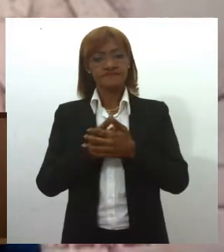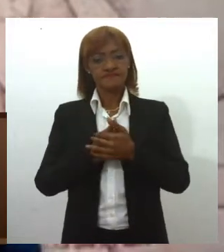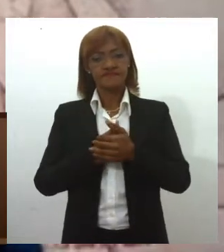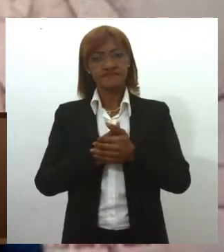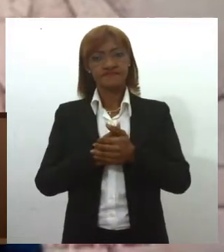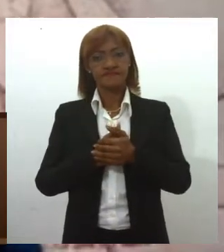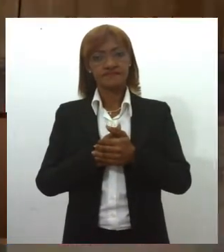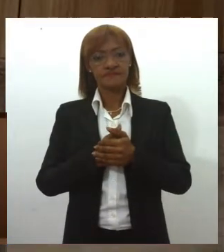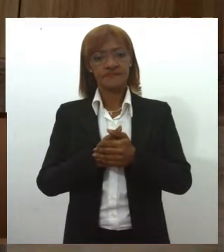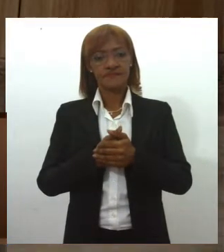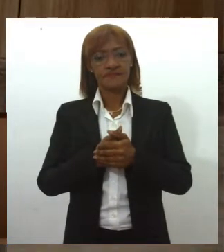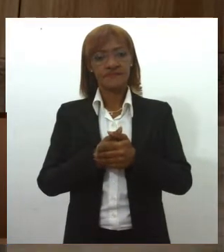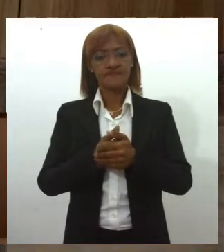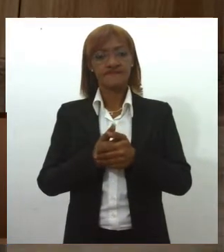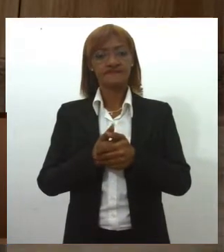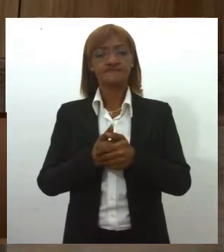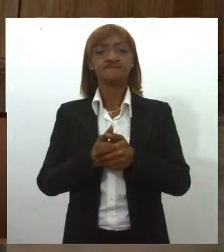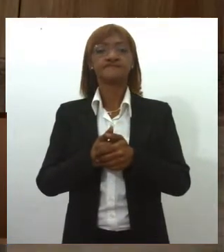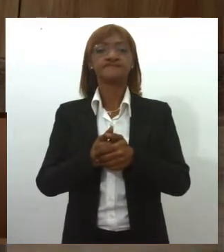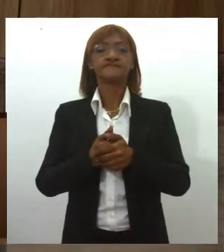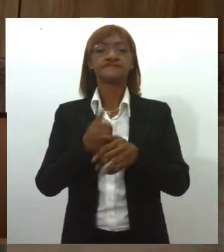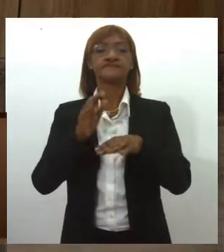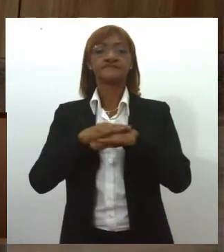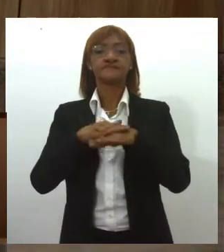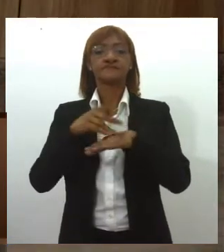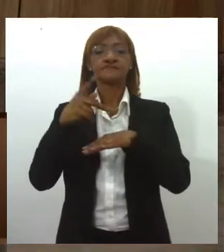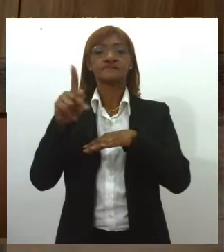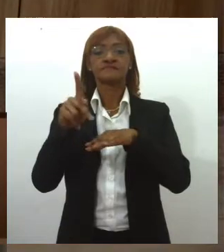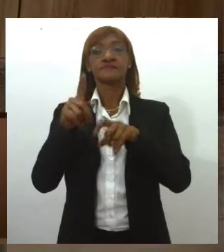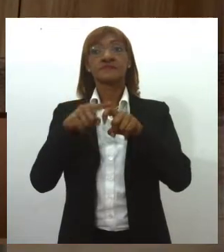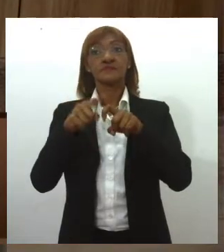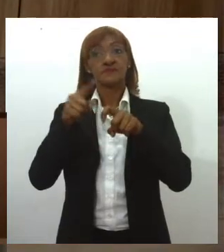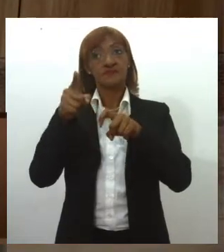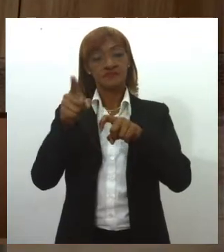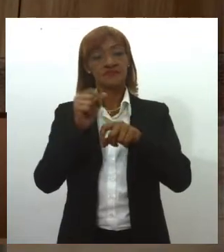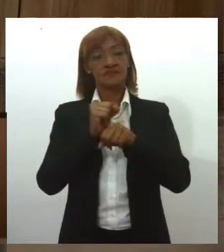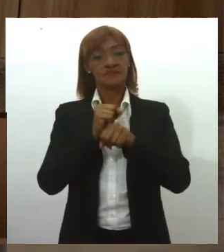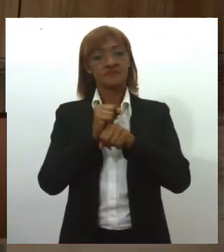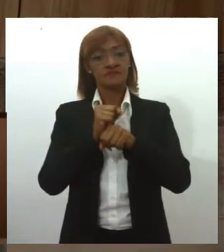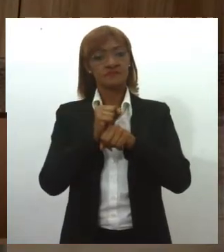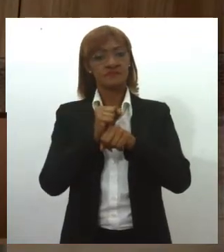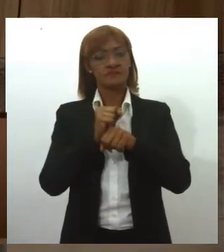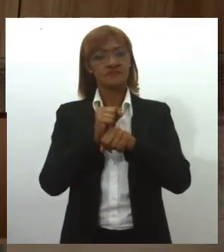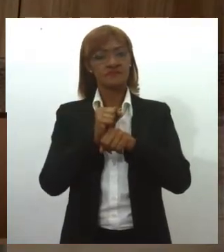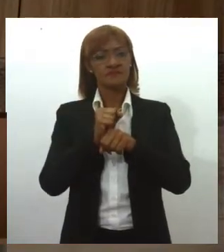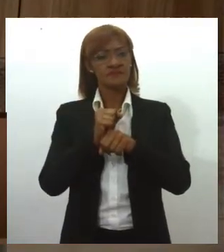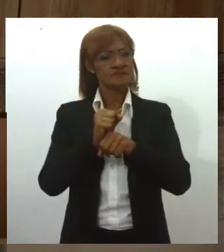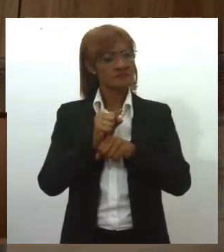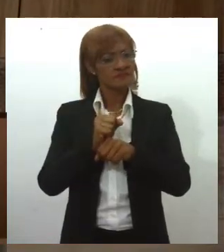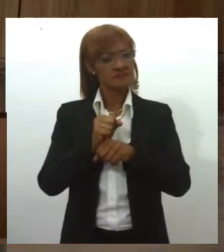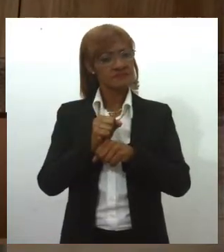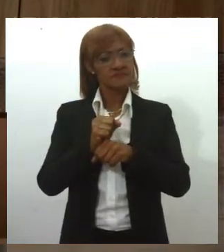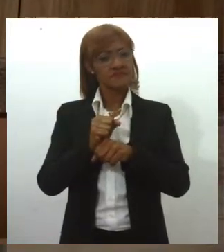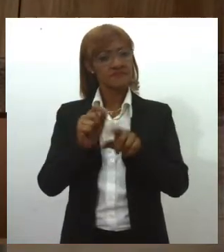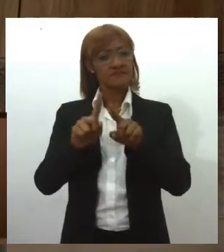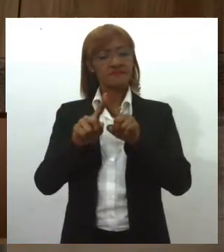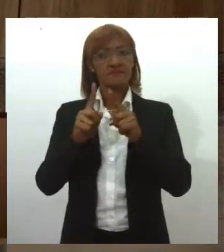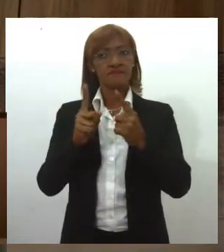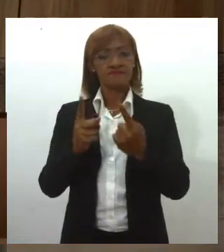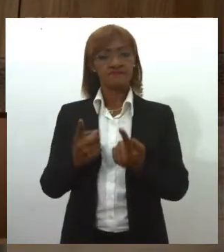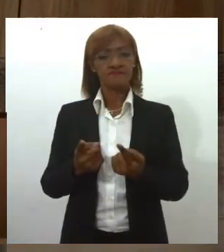tá bom? A sua especialidade não é urologia, que é o médico que deve cuidar desses homens, né? O senhor é um oncologista, mas deve ter